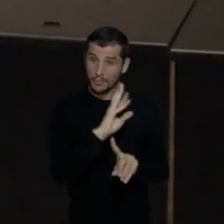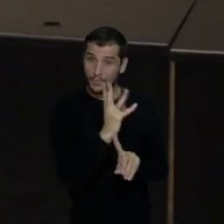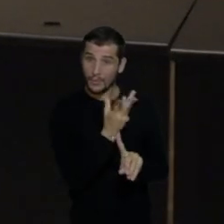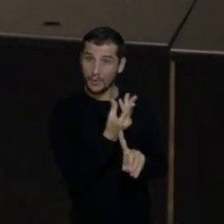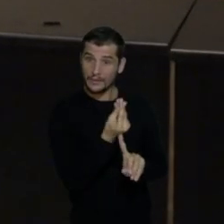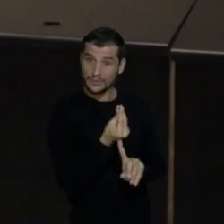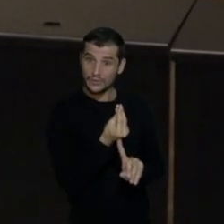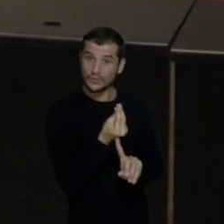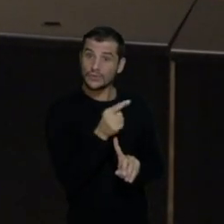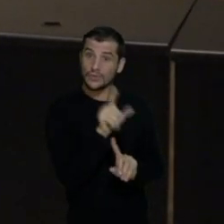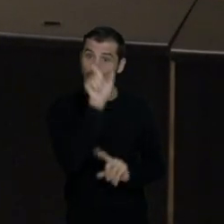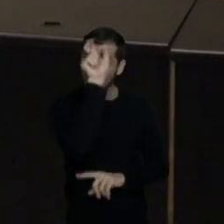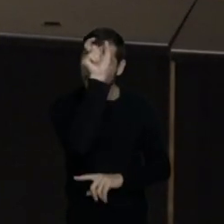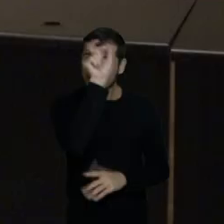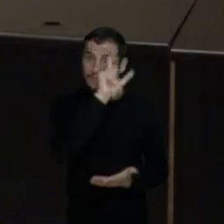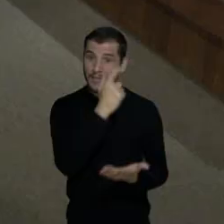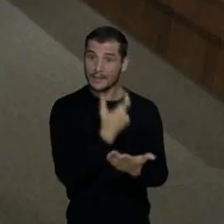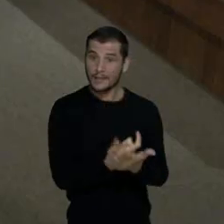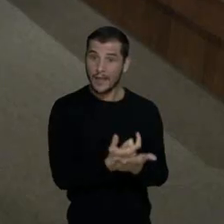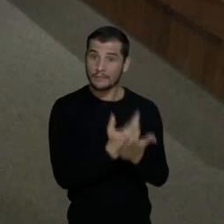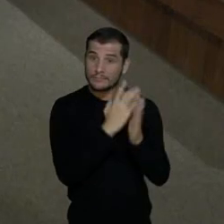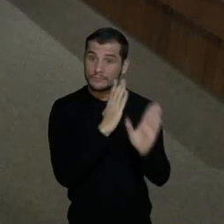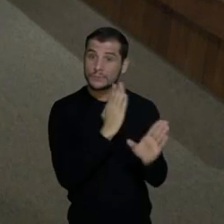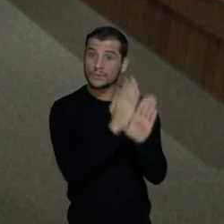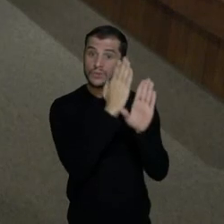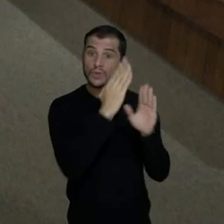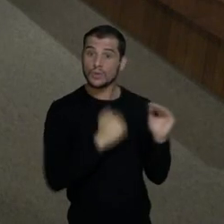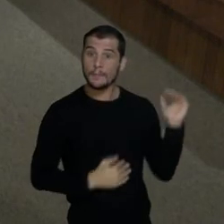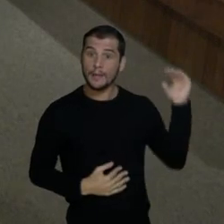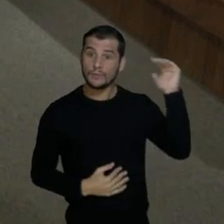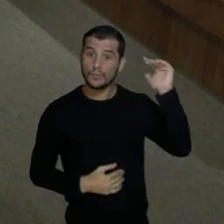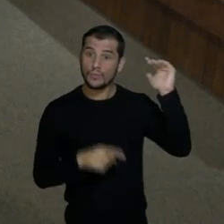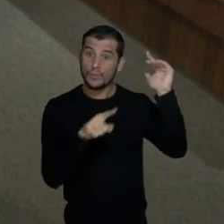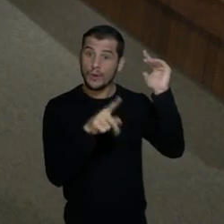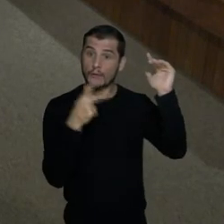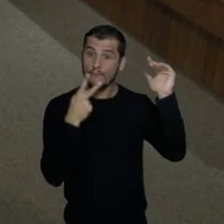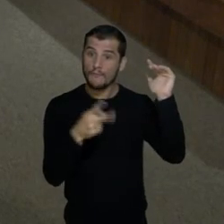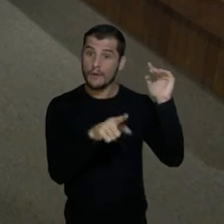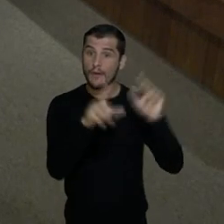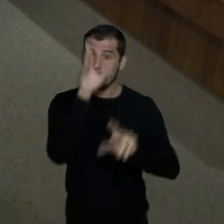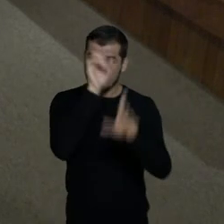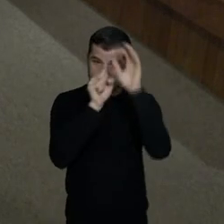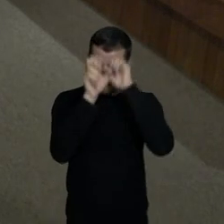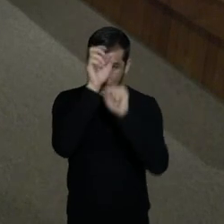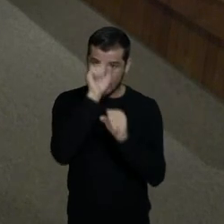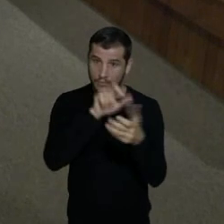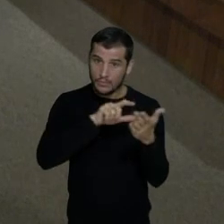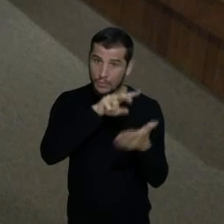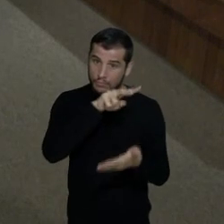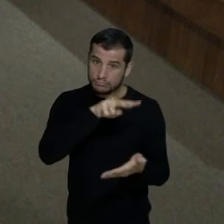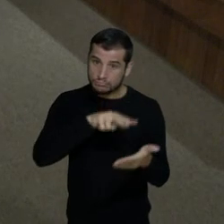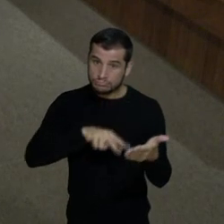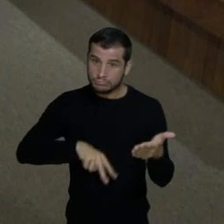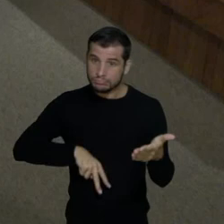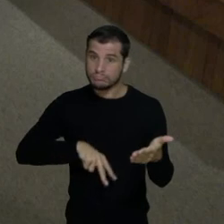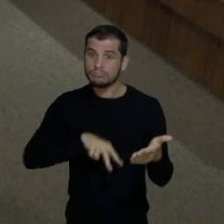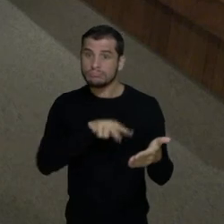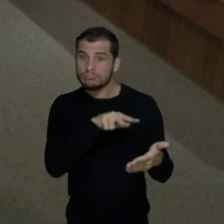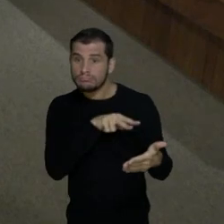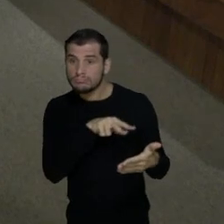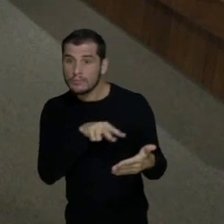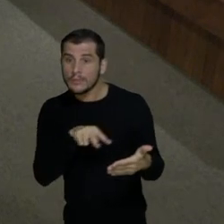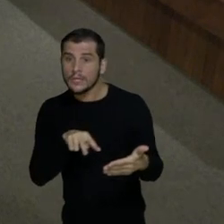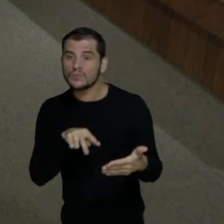adulto então ele fala que ele foi aprender a ler no momento ele era de uma origem muito simples achou isso para quem